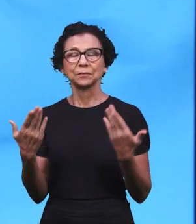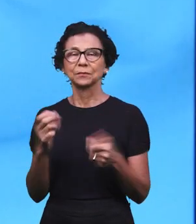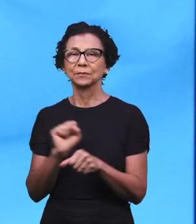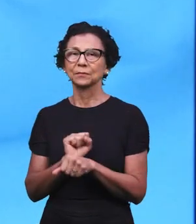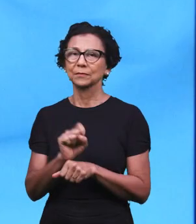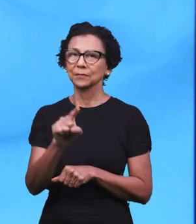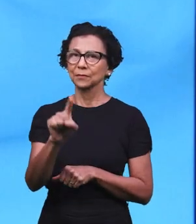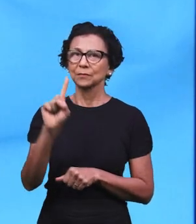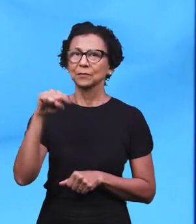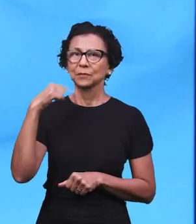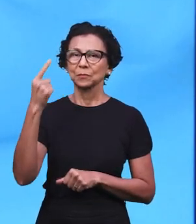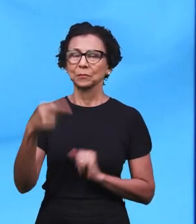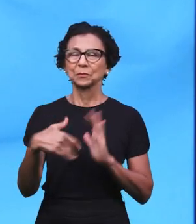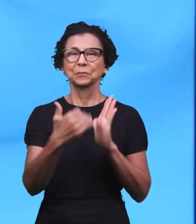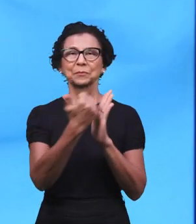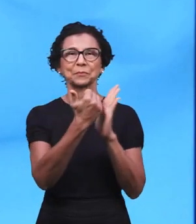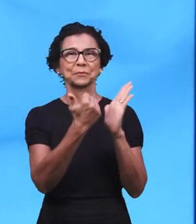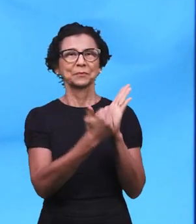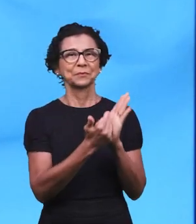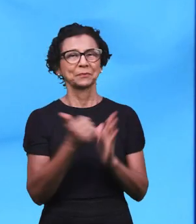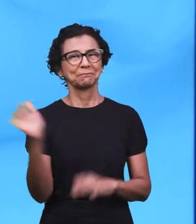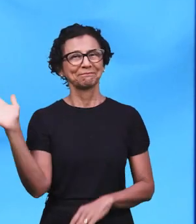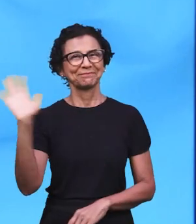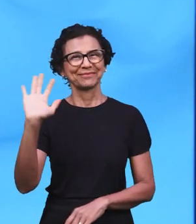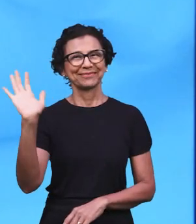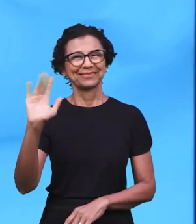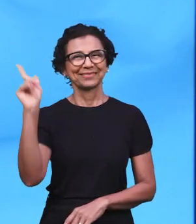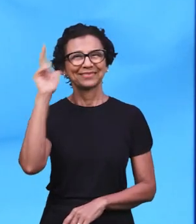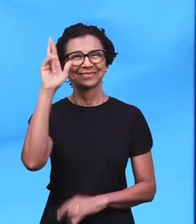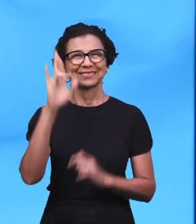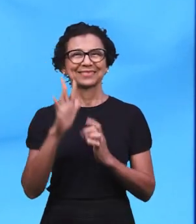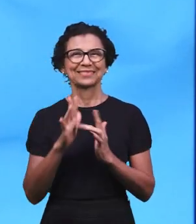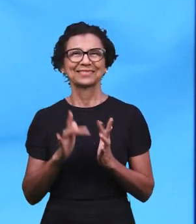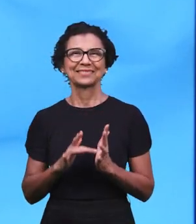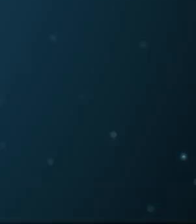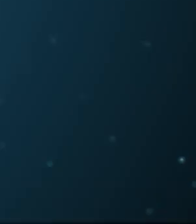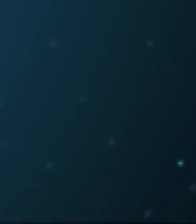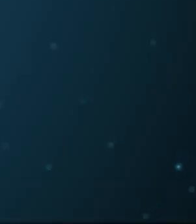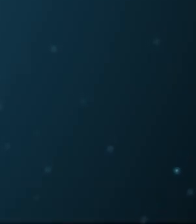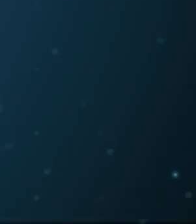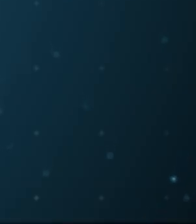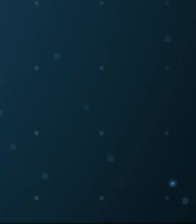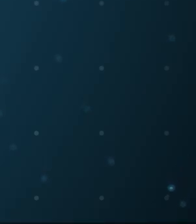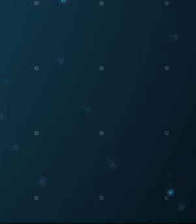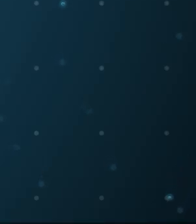esperando você no próximo programa. Até logo! A paz do Senhor!